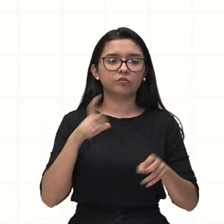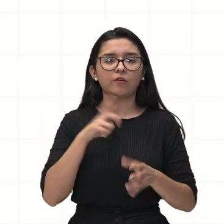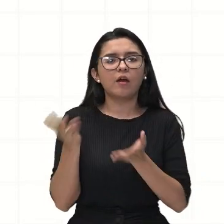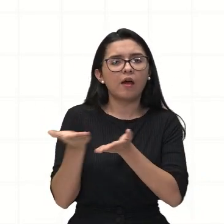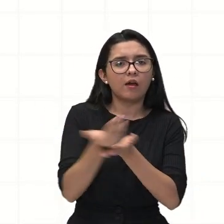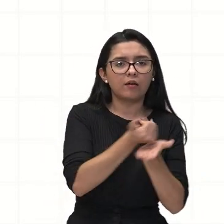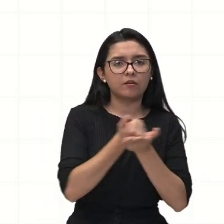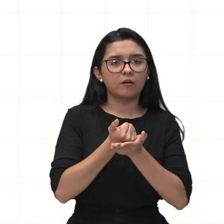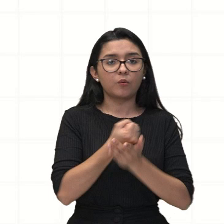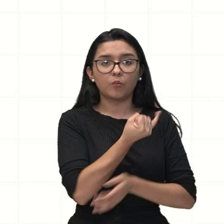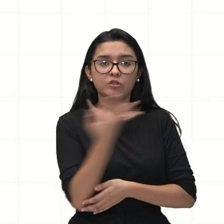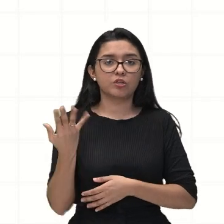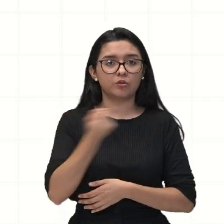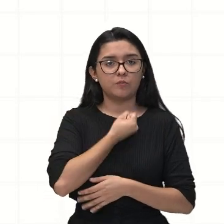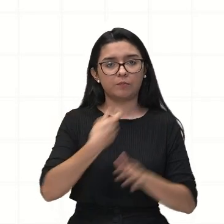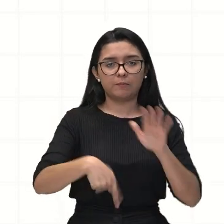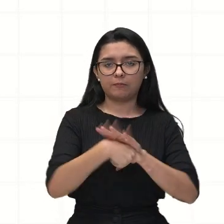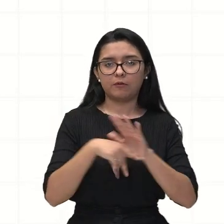levantamento numérico